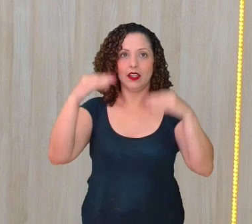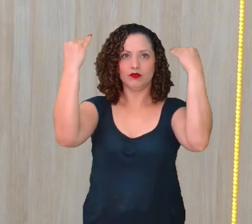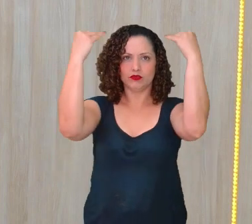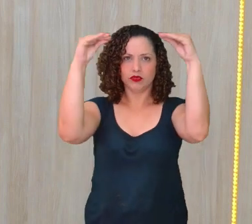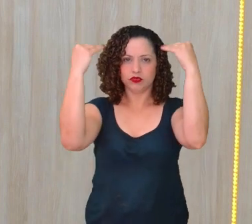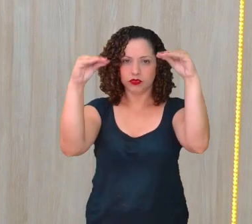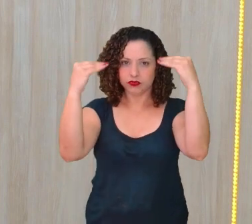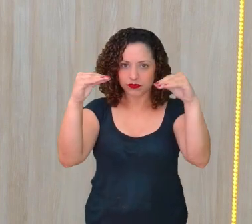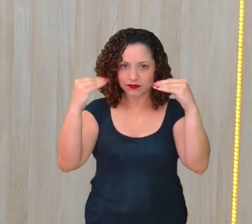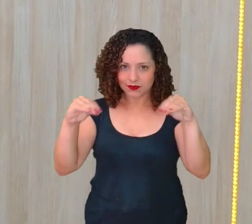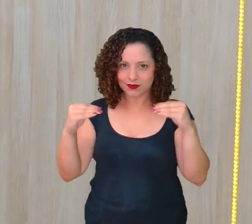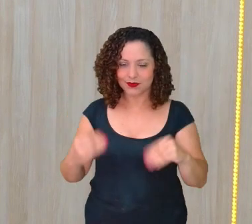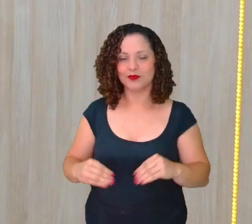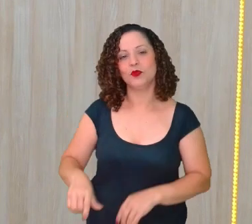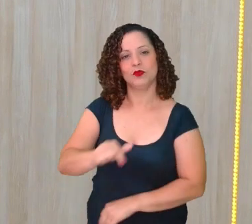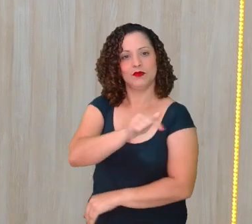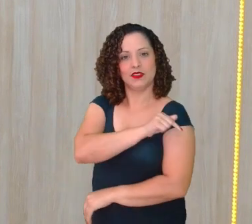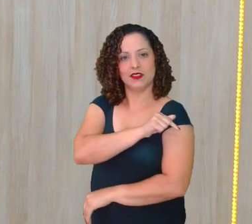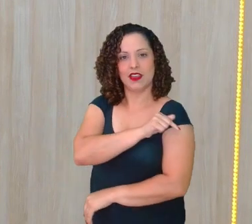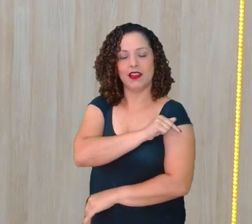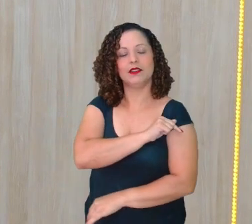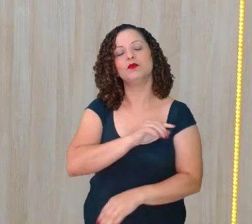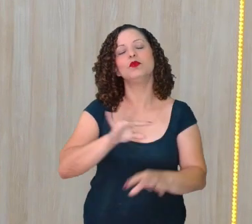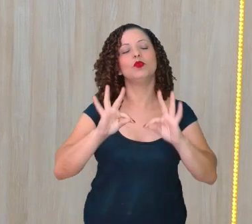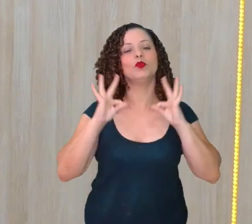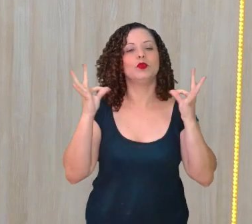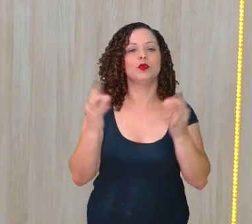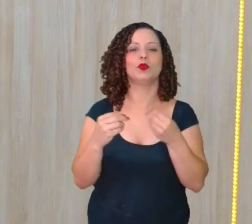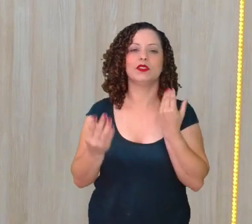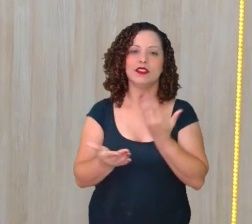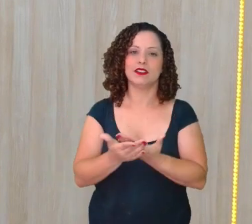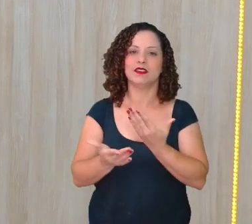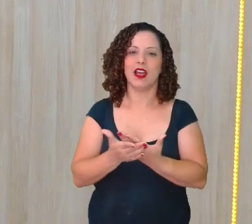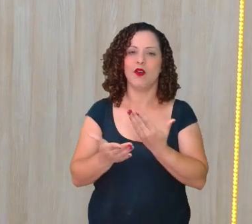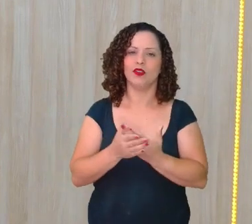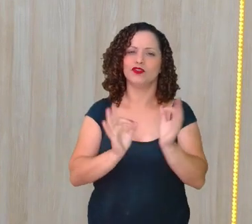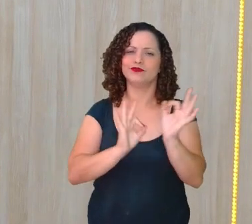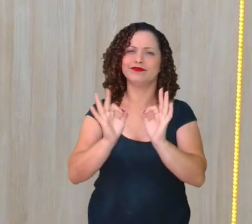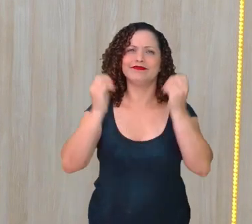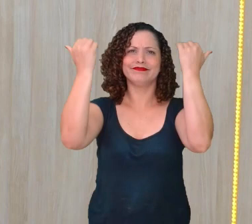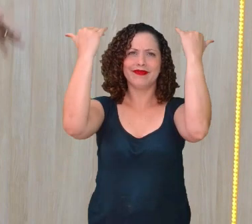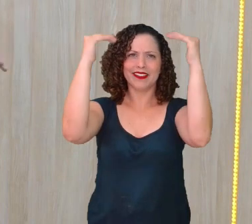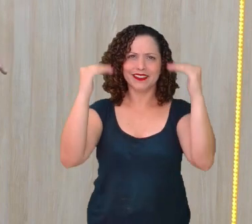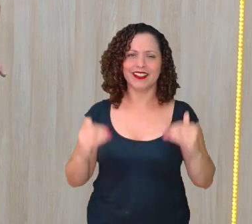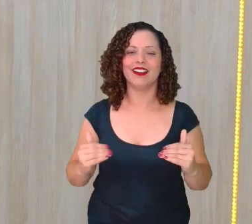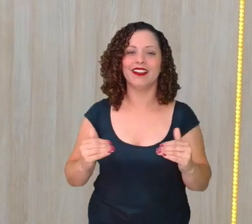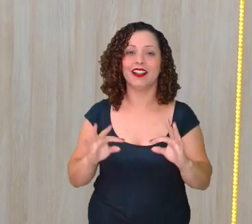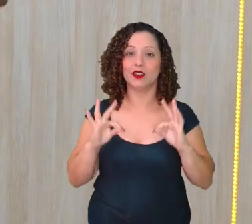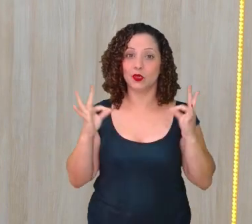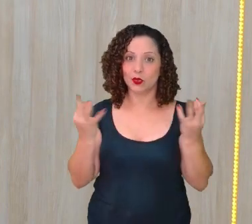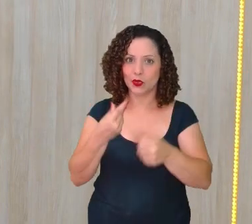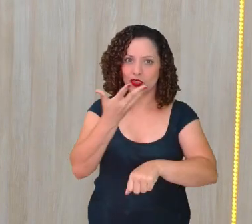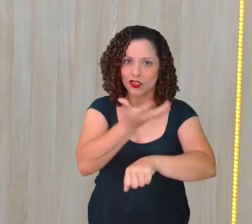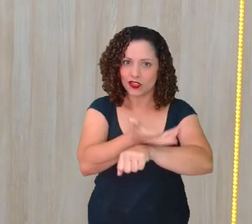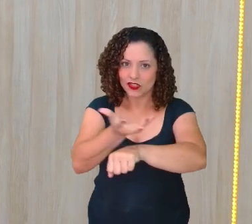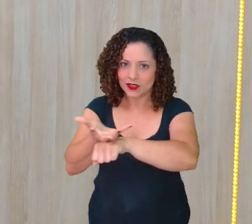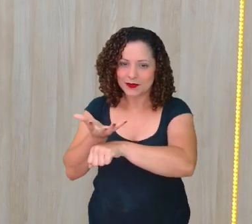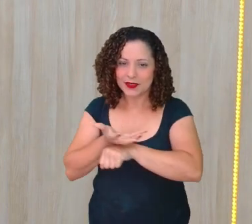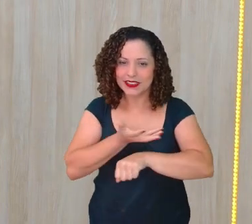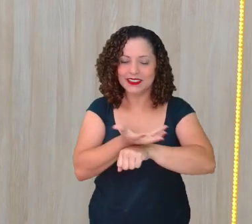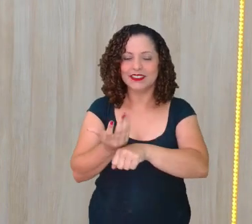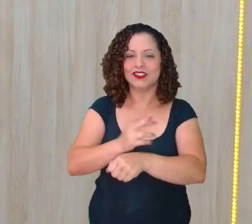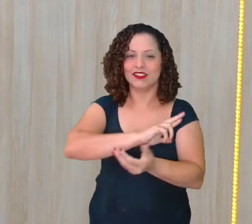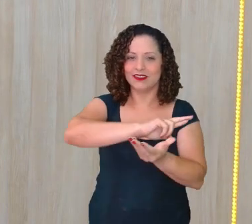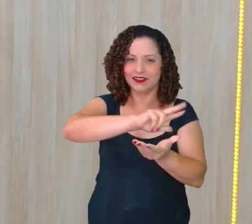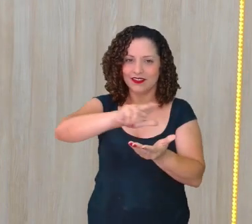do sétimo ano, você vai encontrar todas as aulas lá disponíveis para você, não só aqui de geografia, dos demais